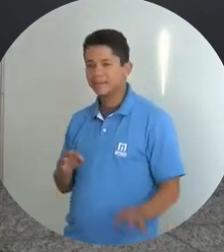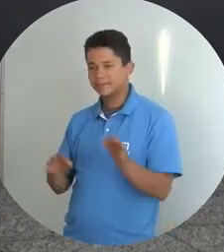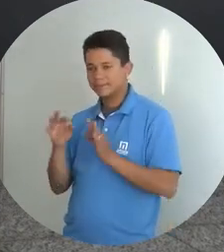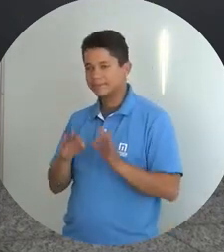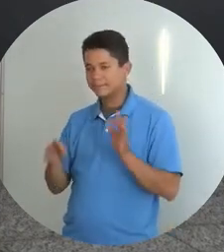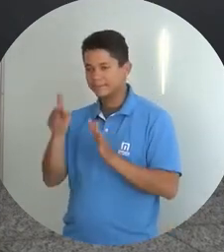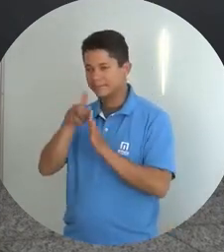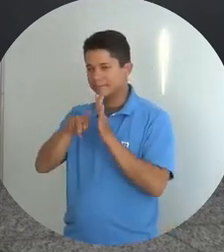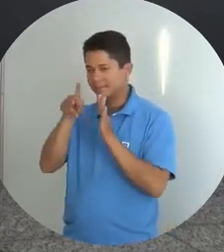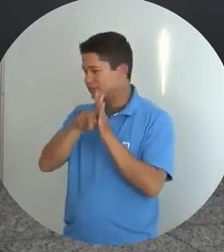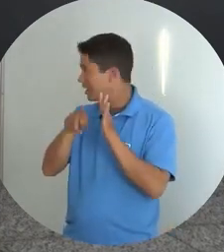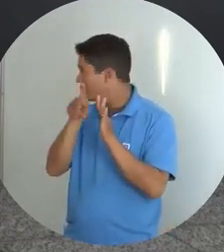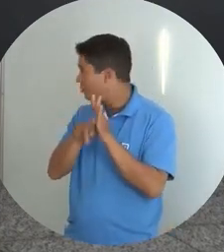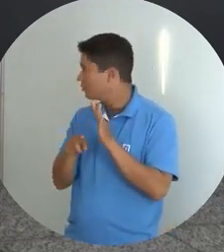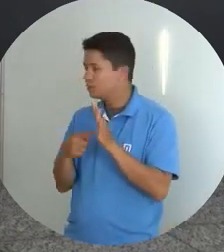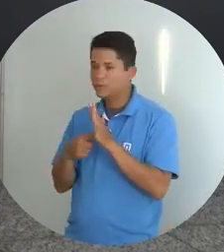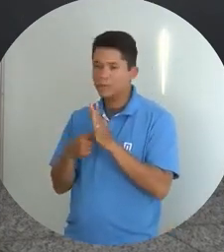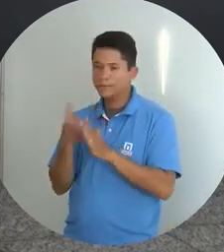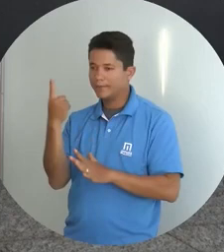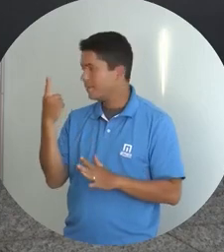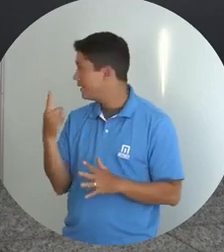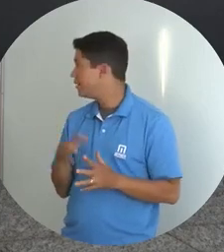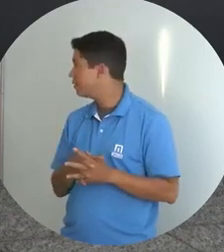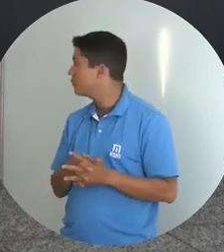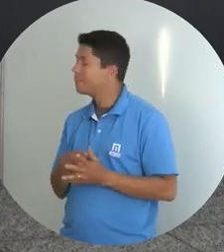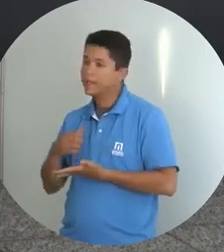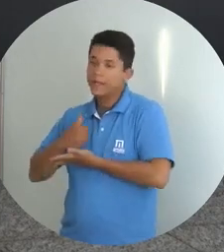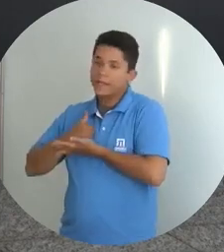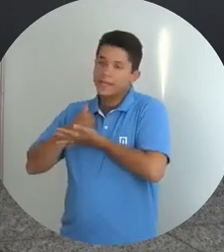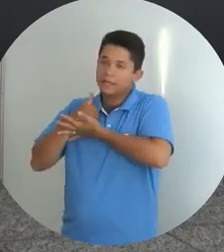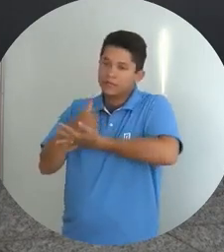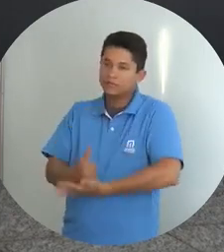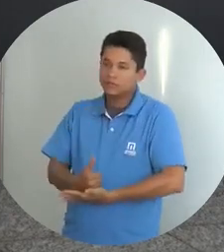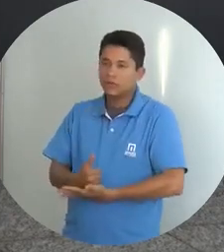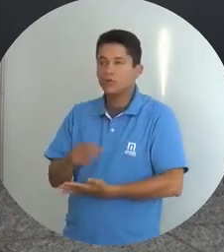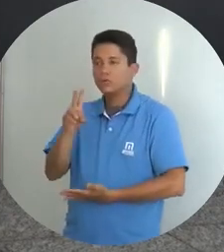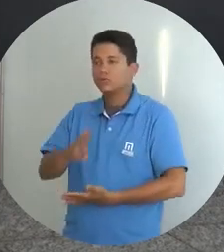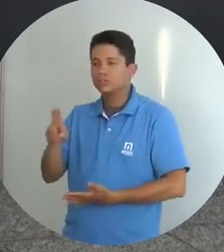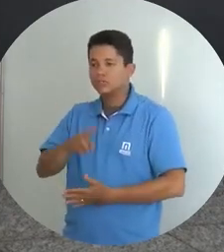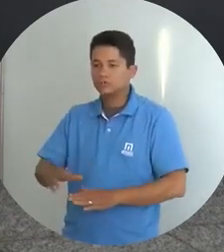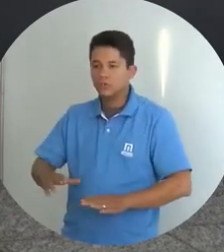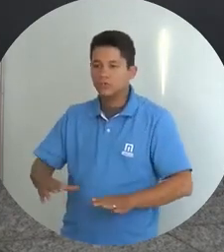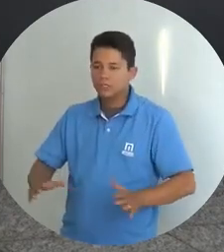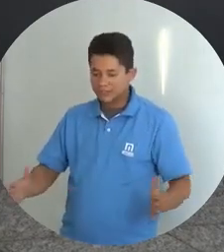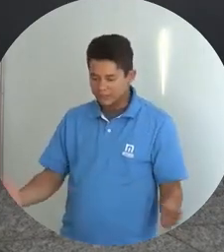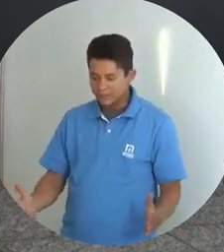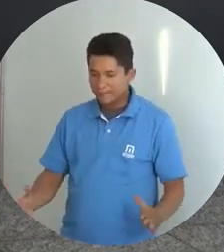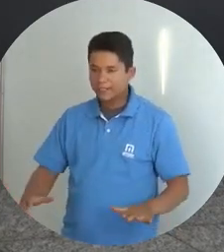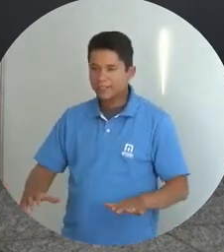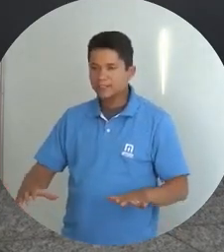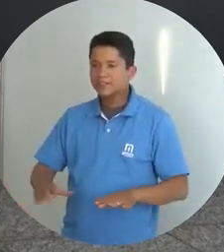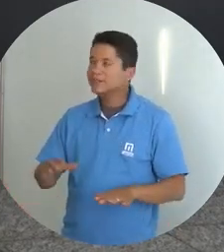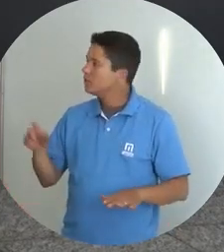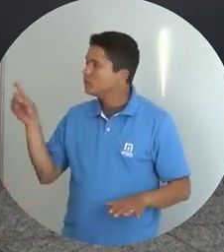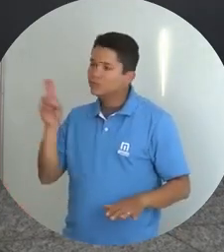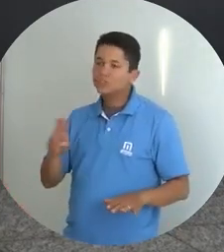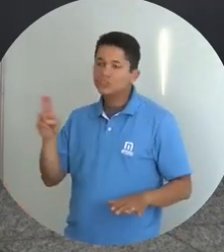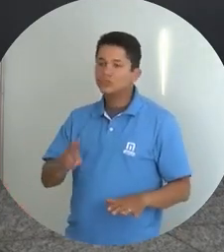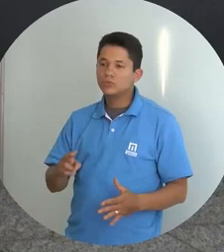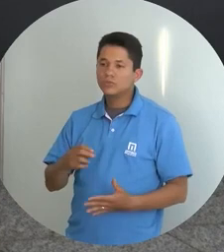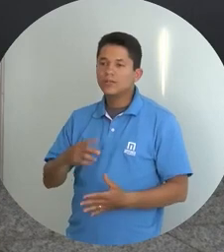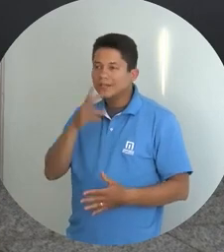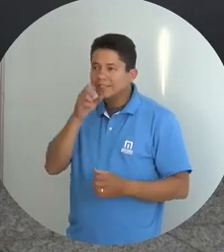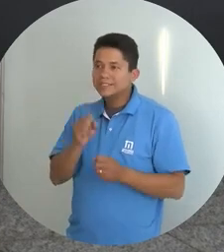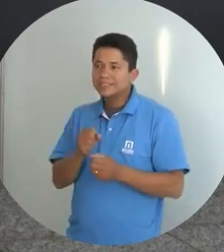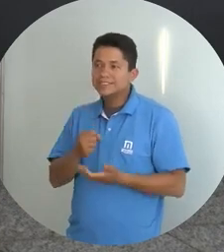reforçou o caminho de rolamento utilizando sapatas por baixo das vigas, o que